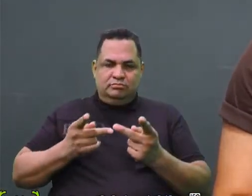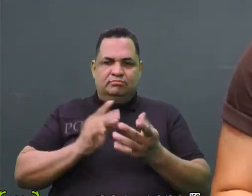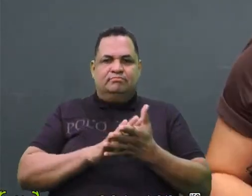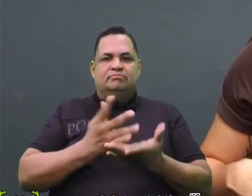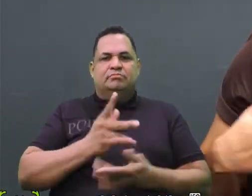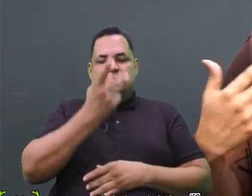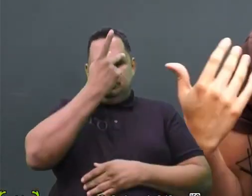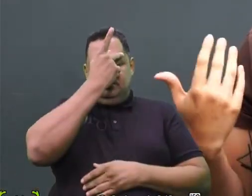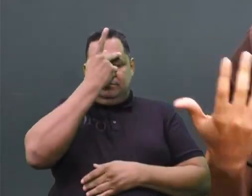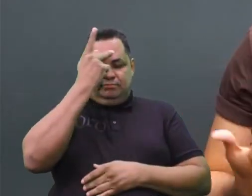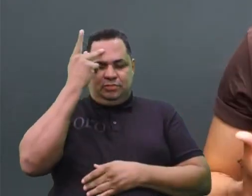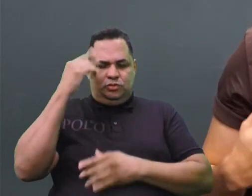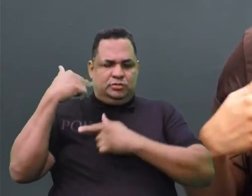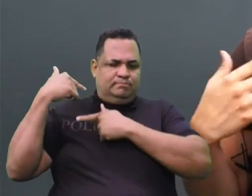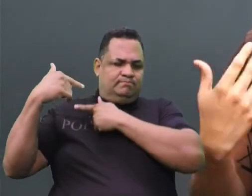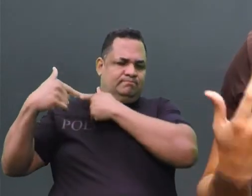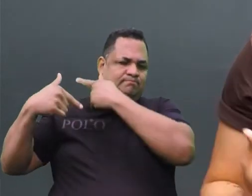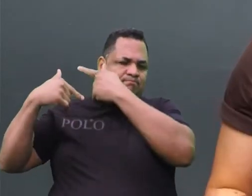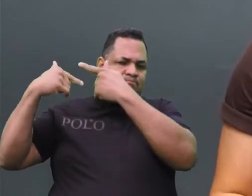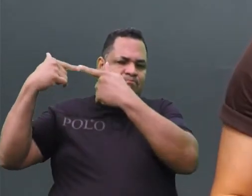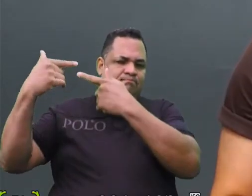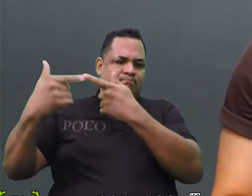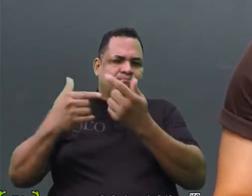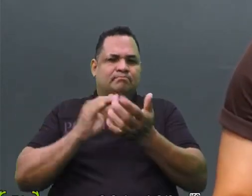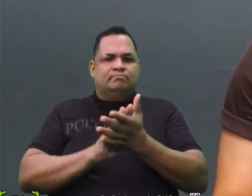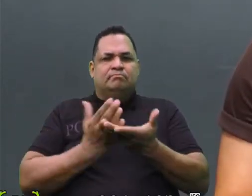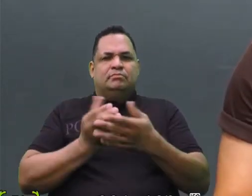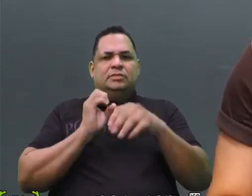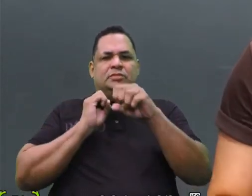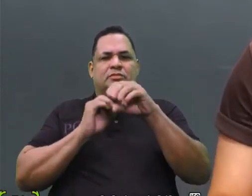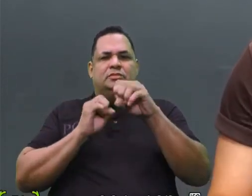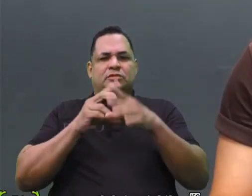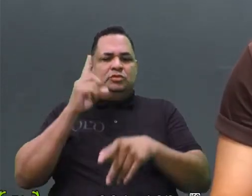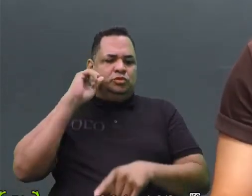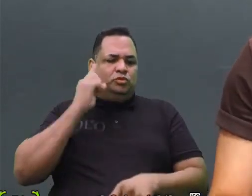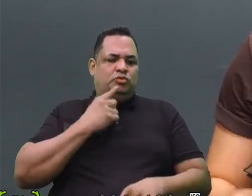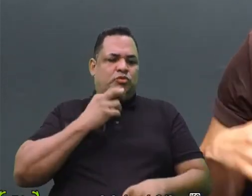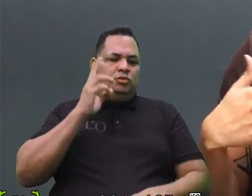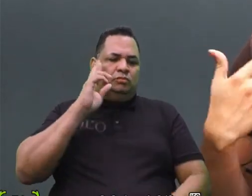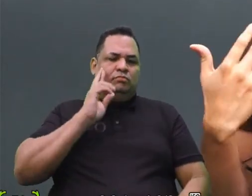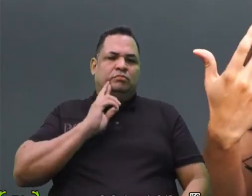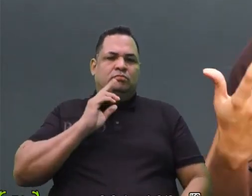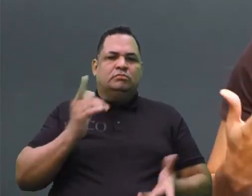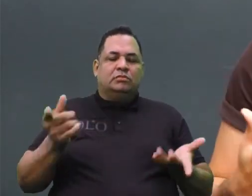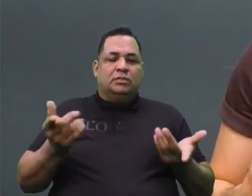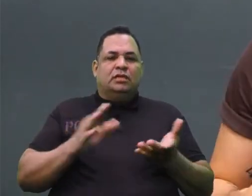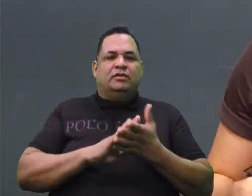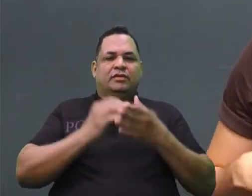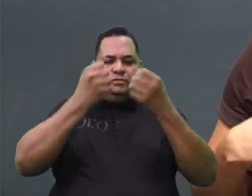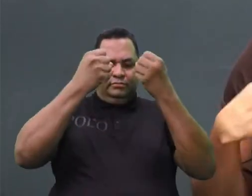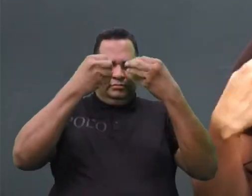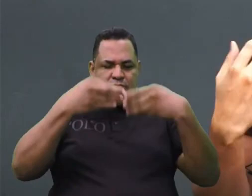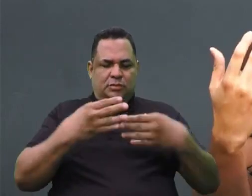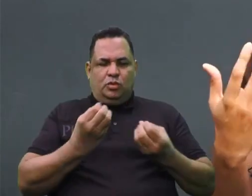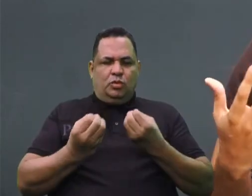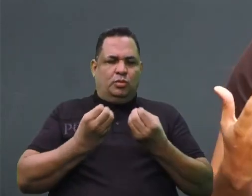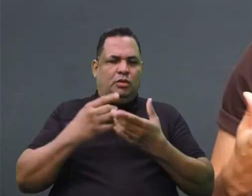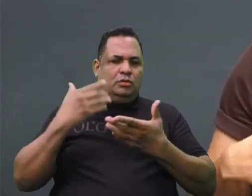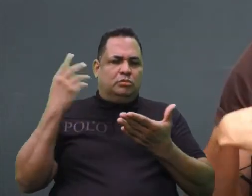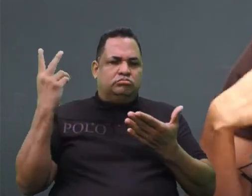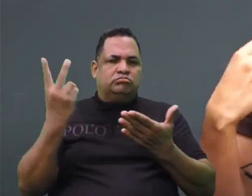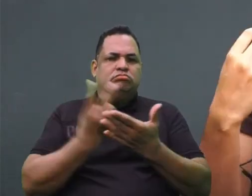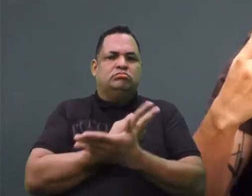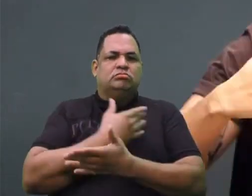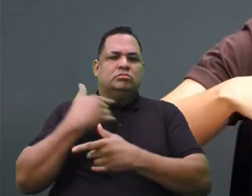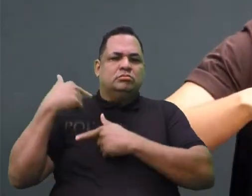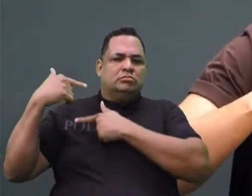professora que tem uma carreira já dentro da área da educação de surdos aqui em Rondônia, e ela vai falar um pouquinho pra gente como é que foi, como é que